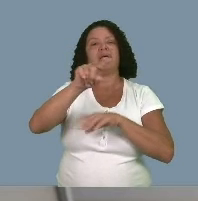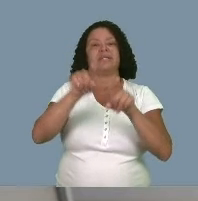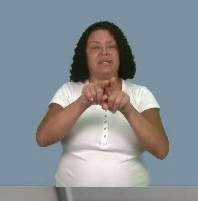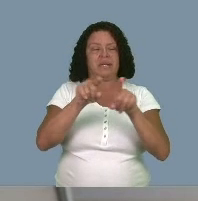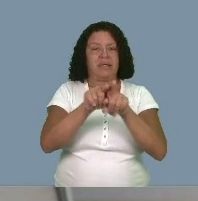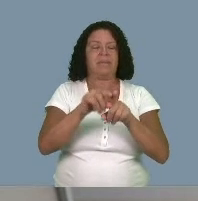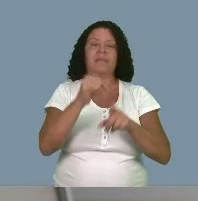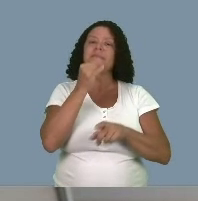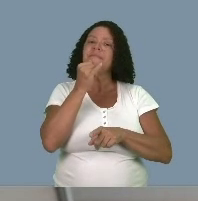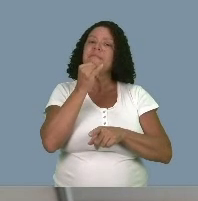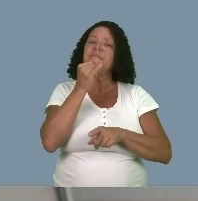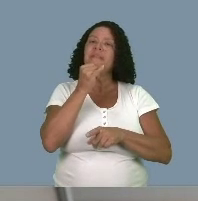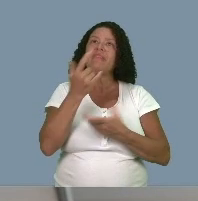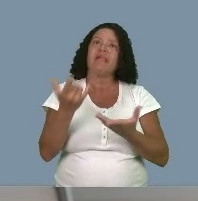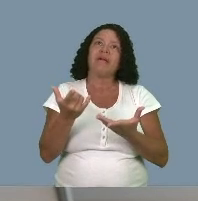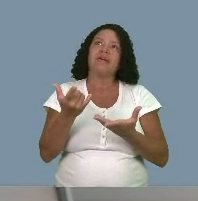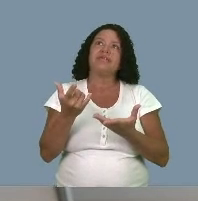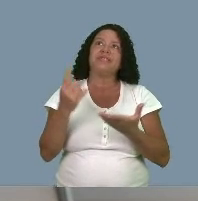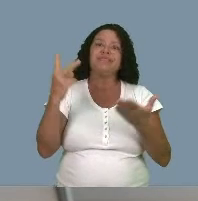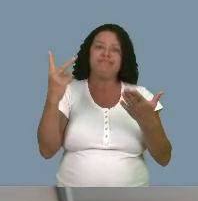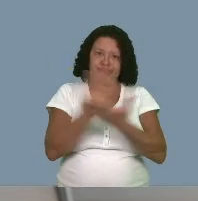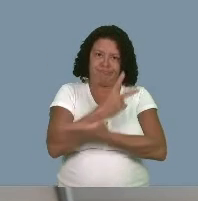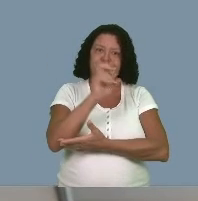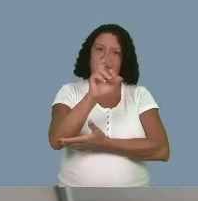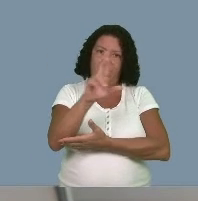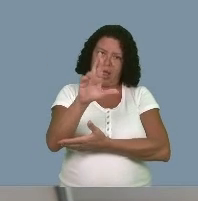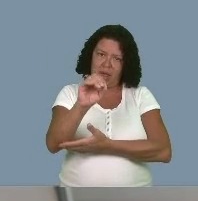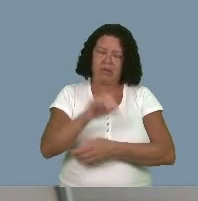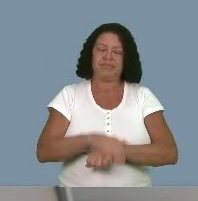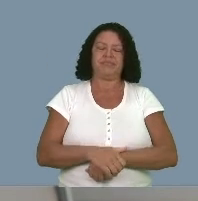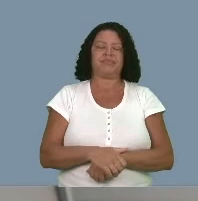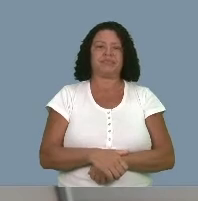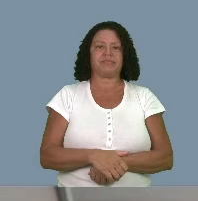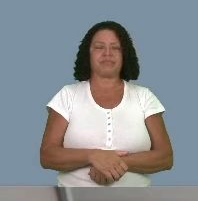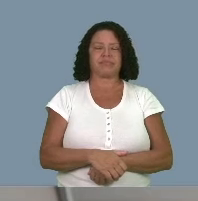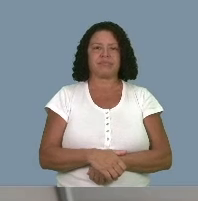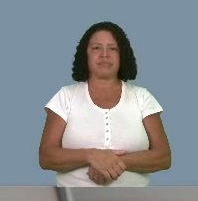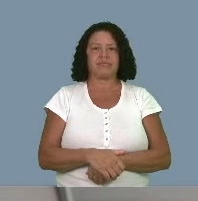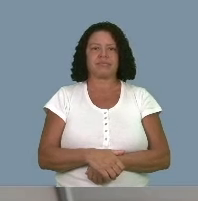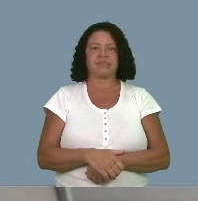estejamos falíveis de cometer outros equívocos.